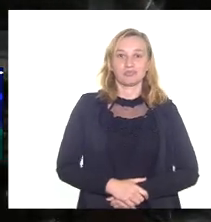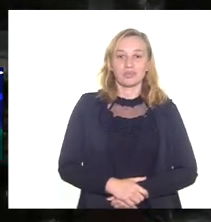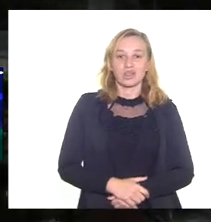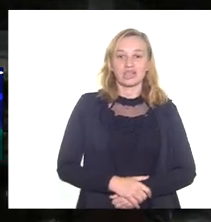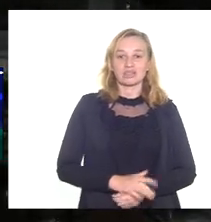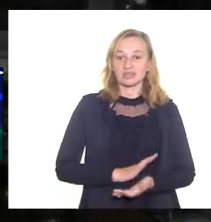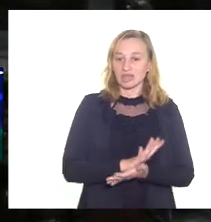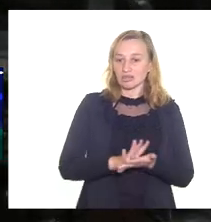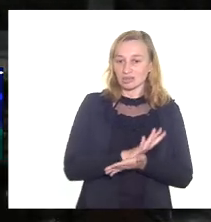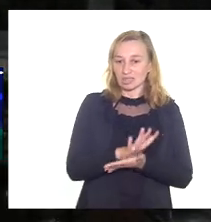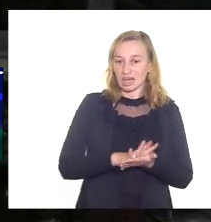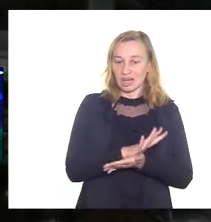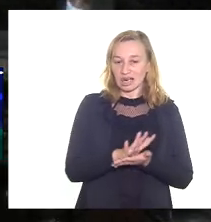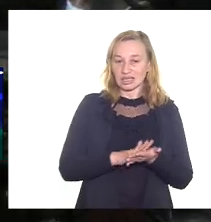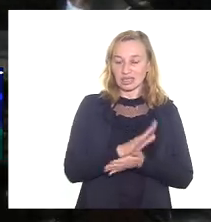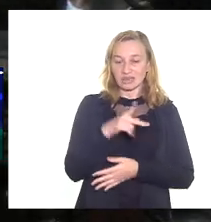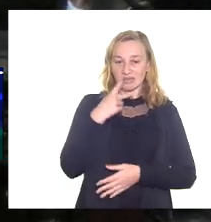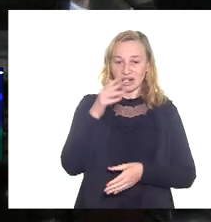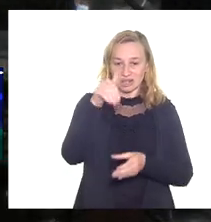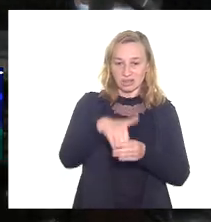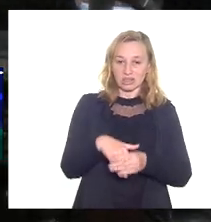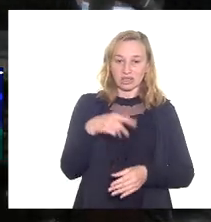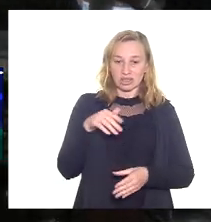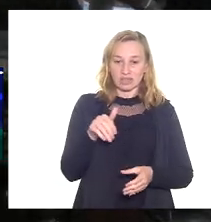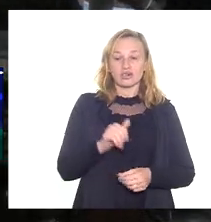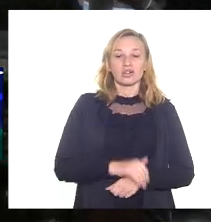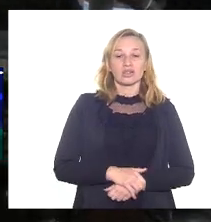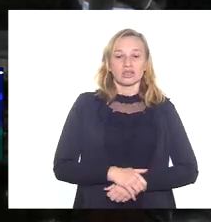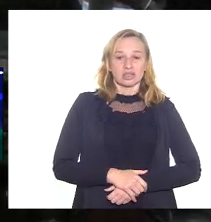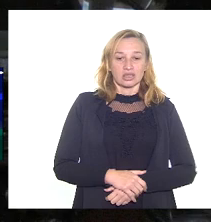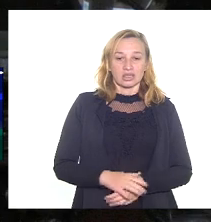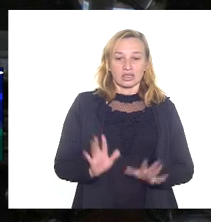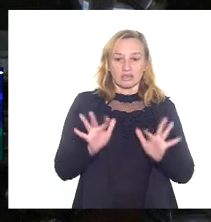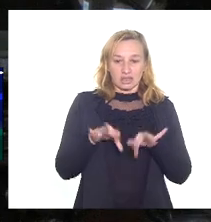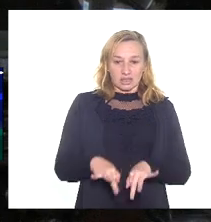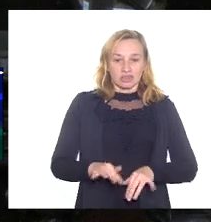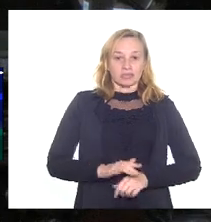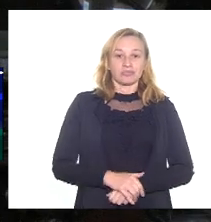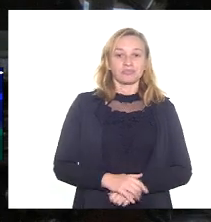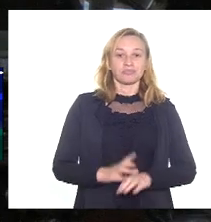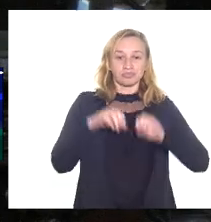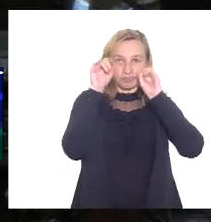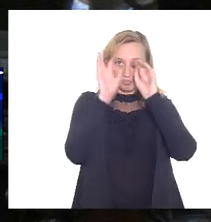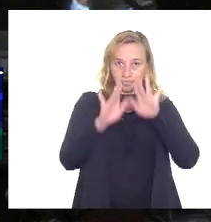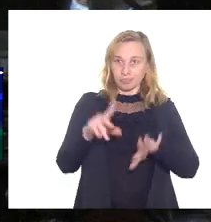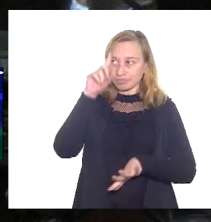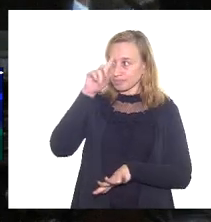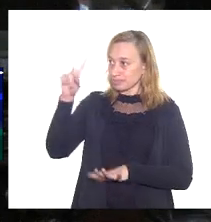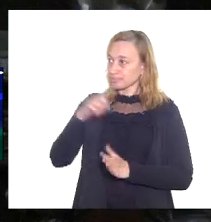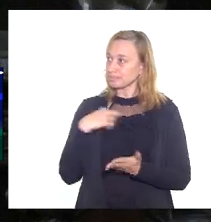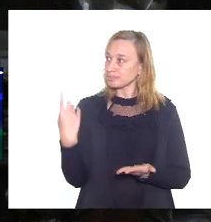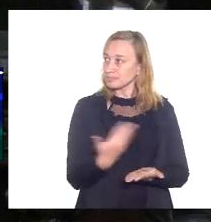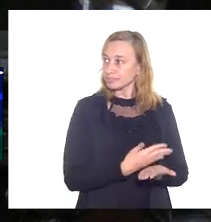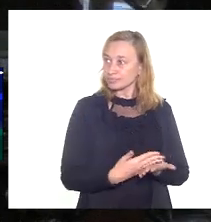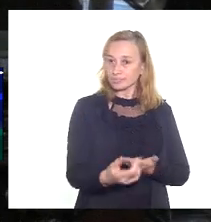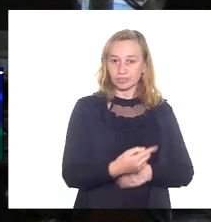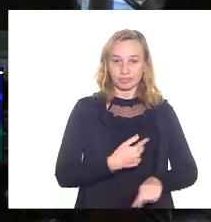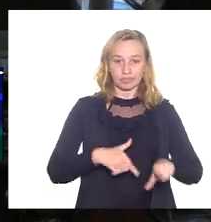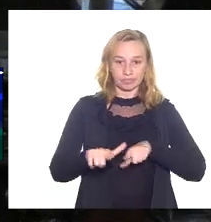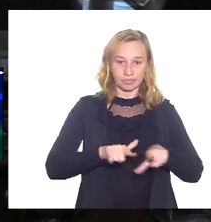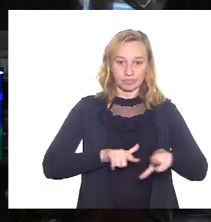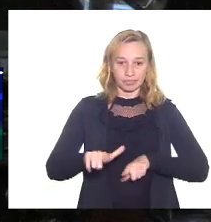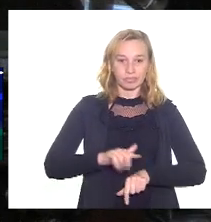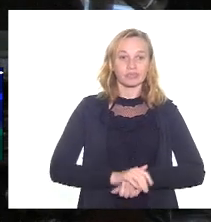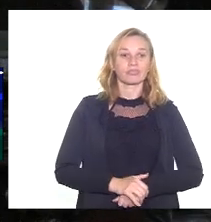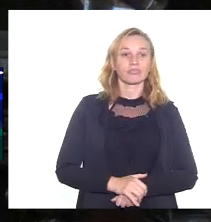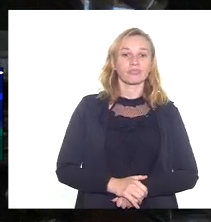Não havendo quem queira fazer declaração de voto, a segunda sessão extraordinária do dia está encerrada. Havendo número legal e sob a proteção de Deus, iniciamos os